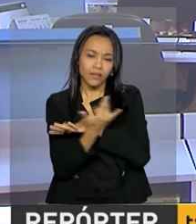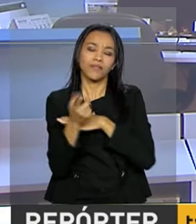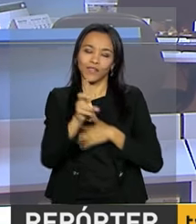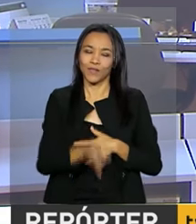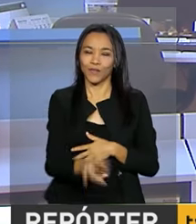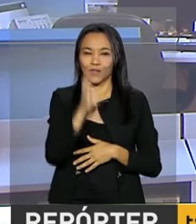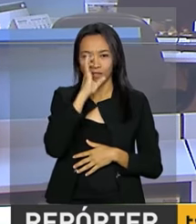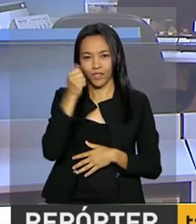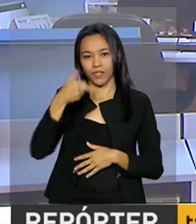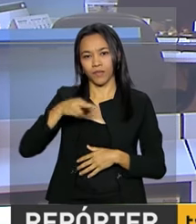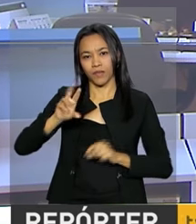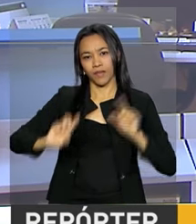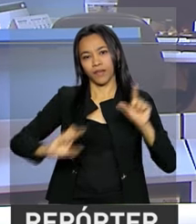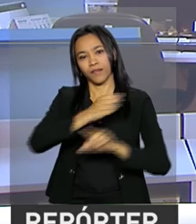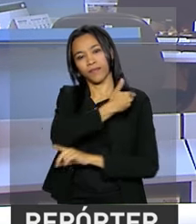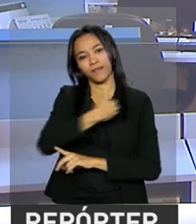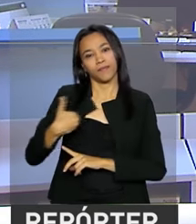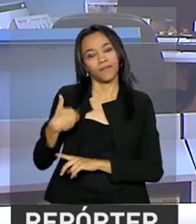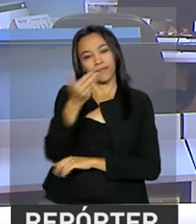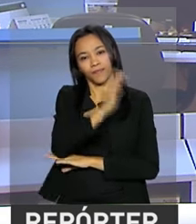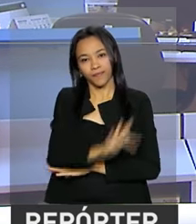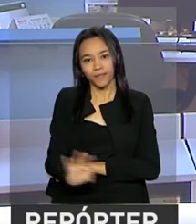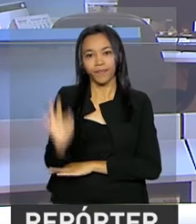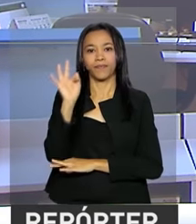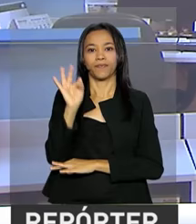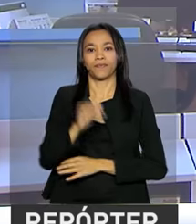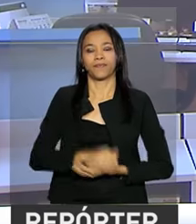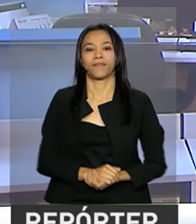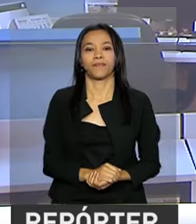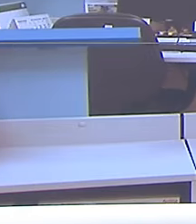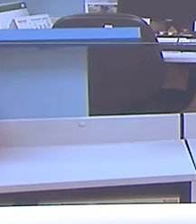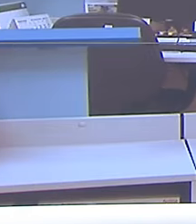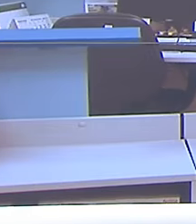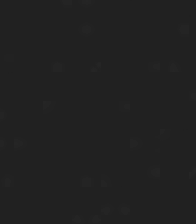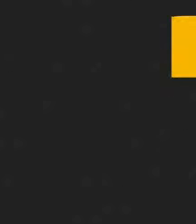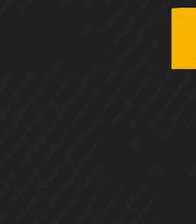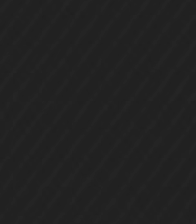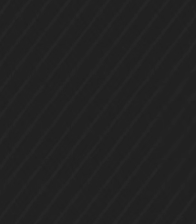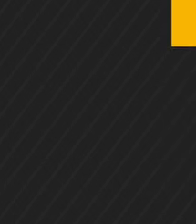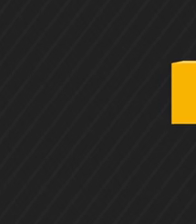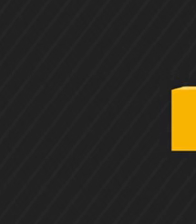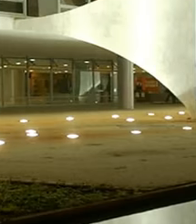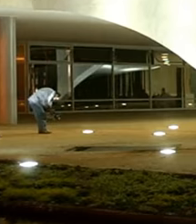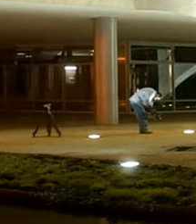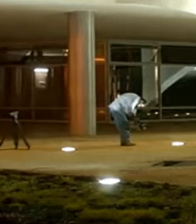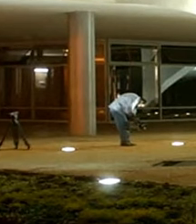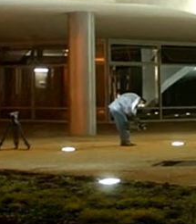Continue com a gente aqui na TV NBR, a TV do Governo Federal. Música.